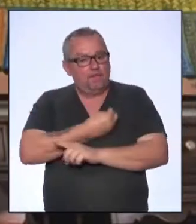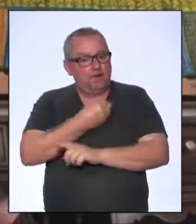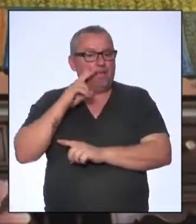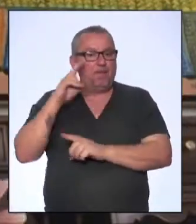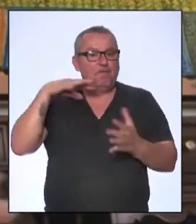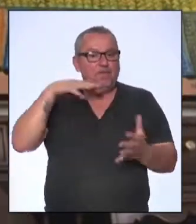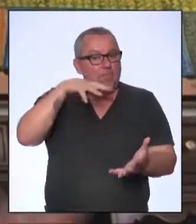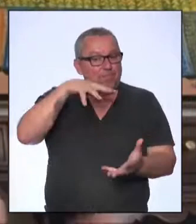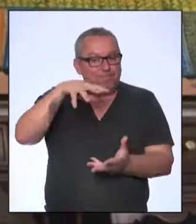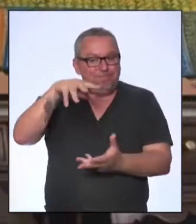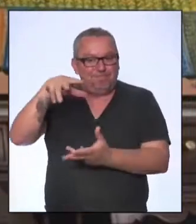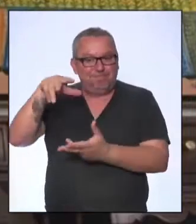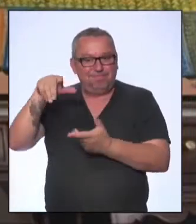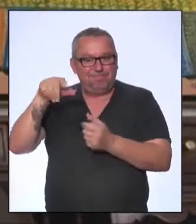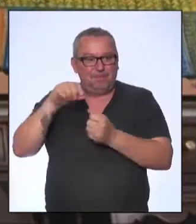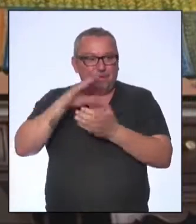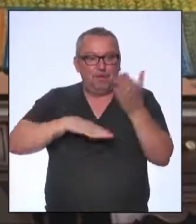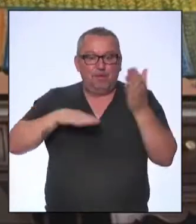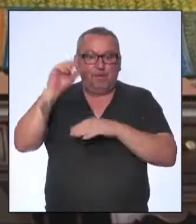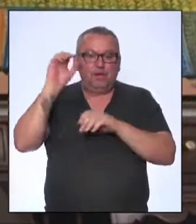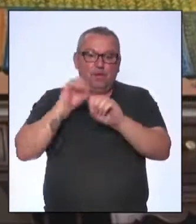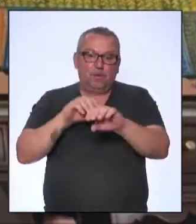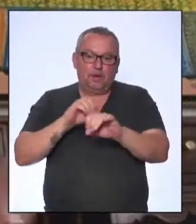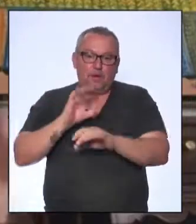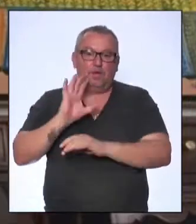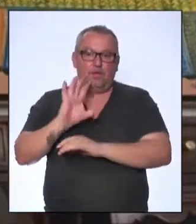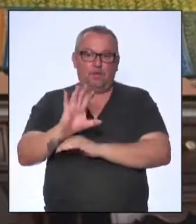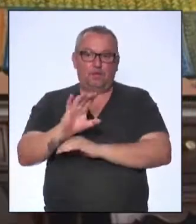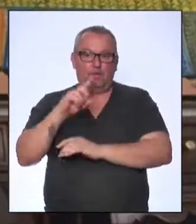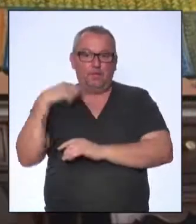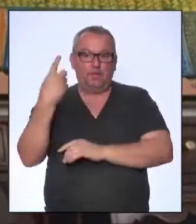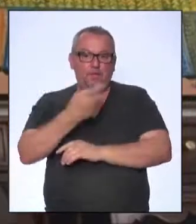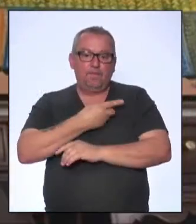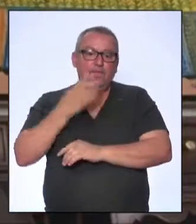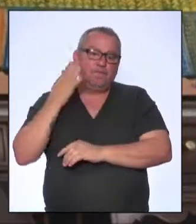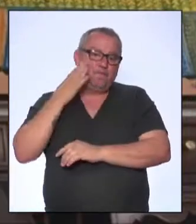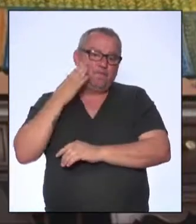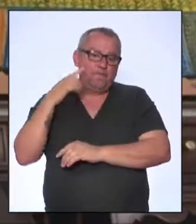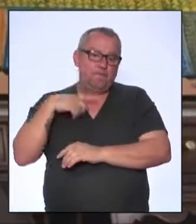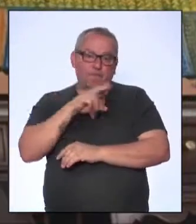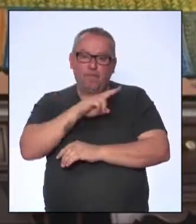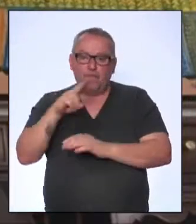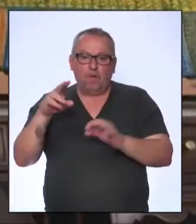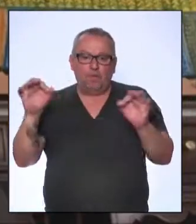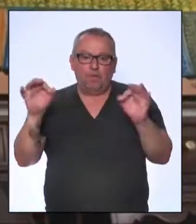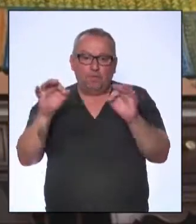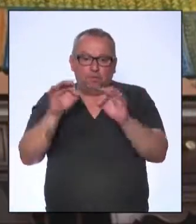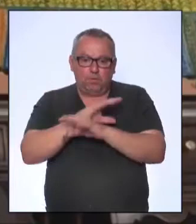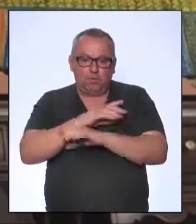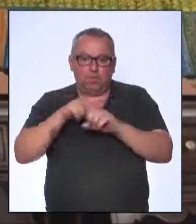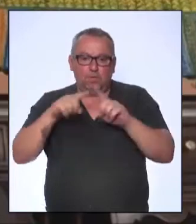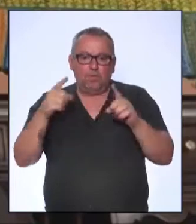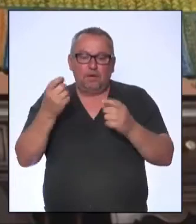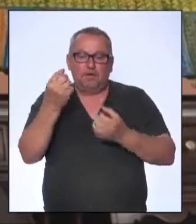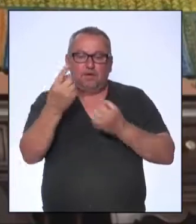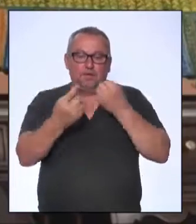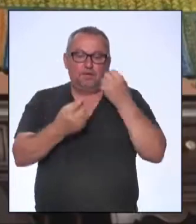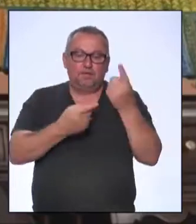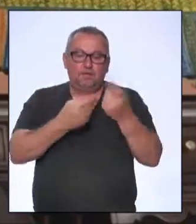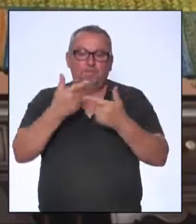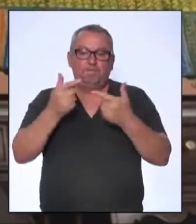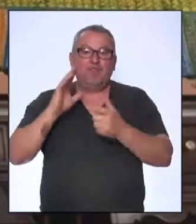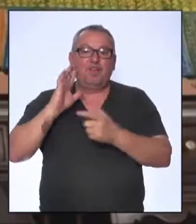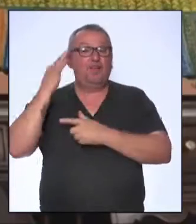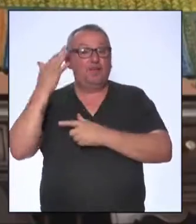mundo. É claro que toda educação é isso, a gente não precisaria ter o nome integral, mas é que alguns episódios ao longo